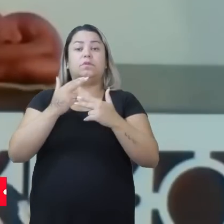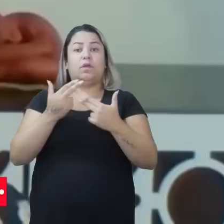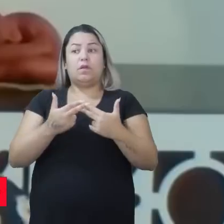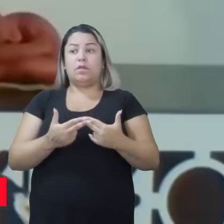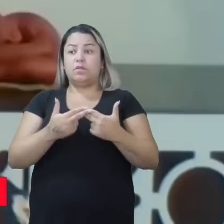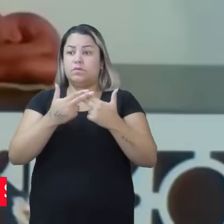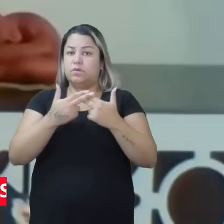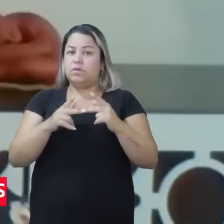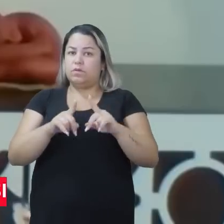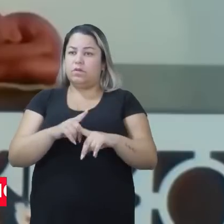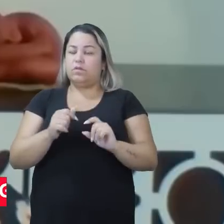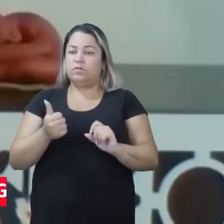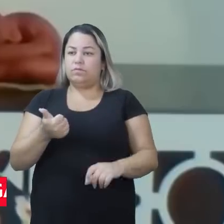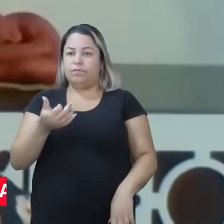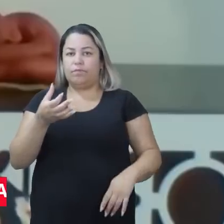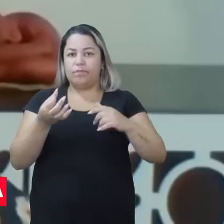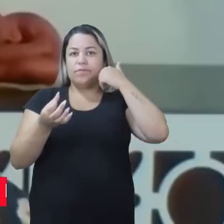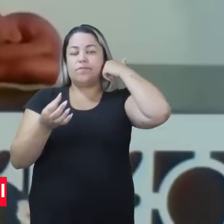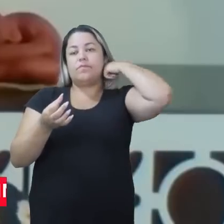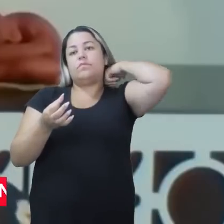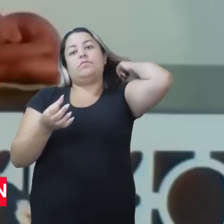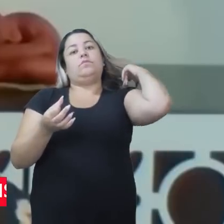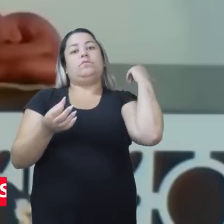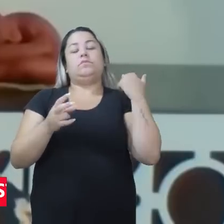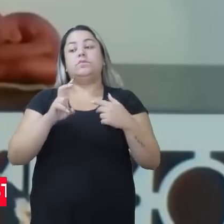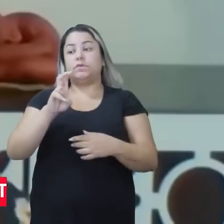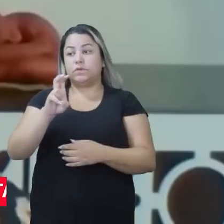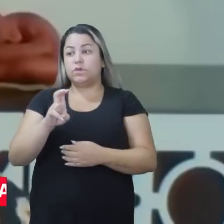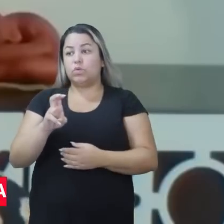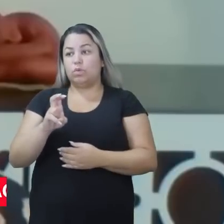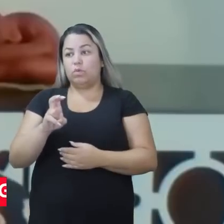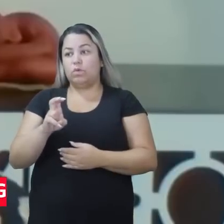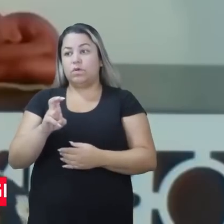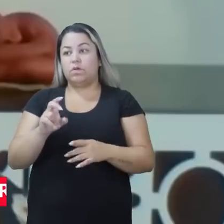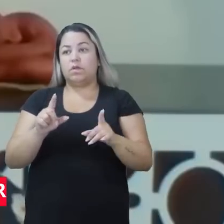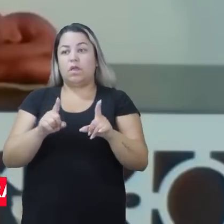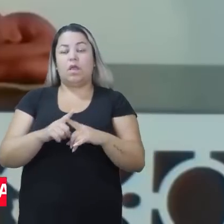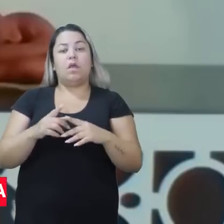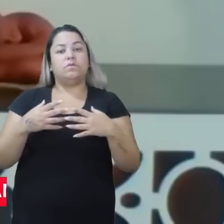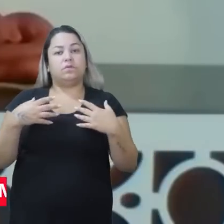Dos 16 generais, 5